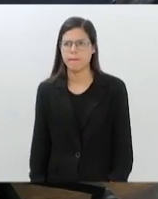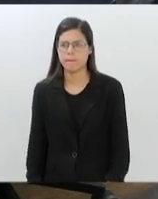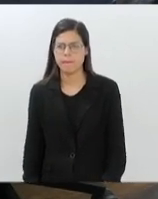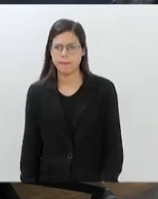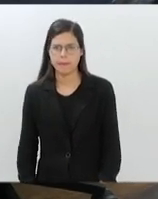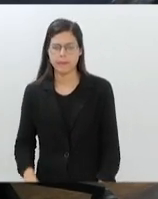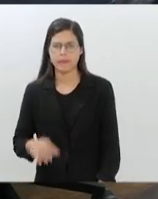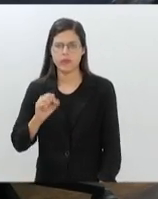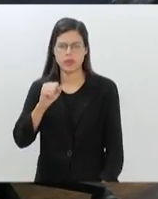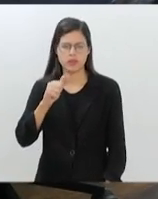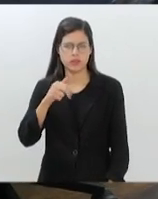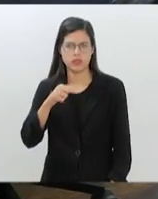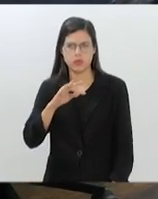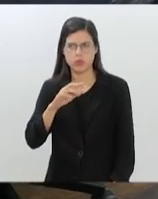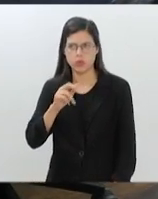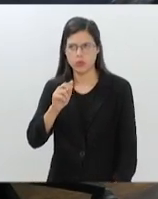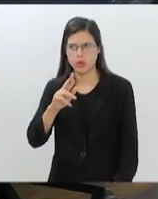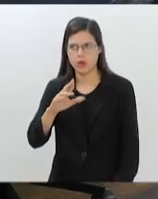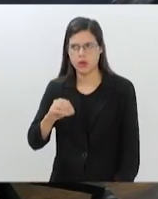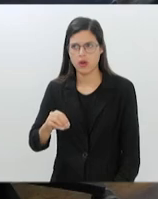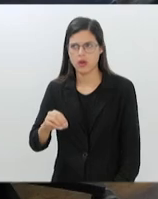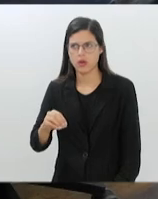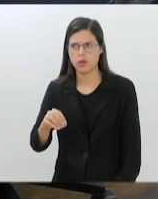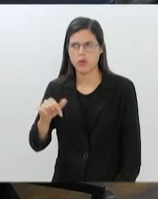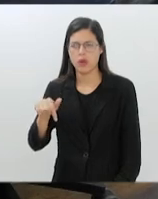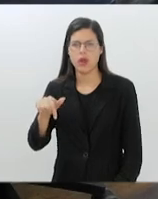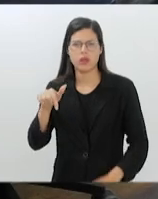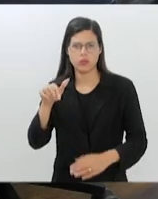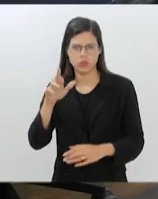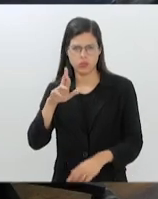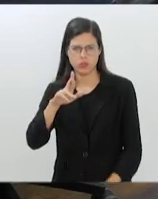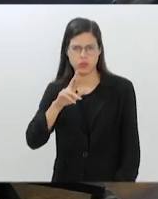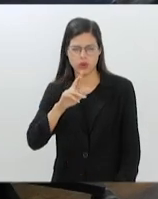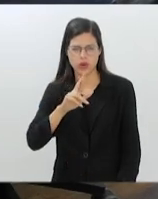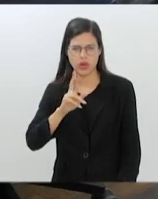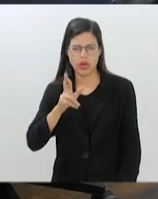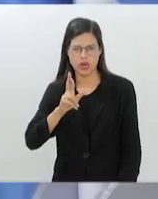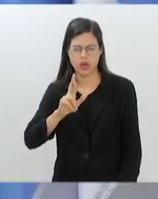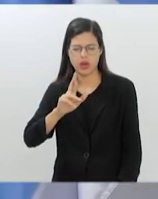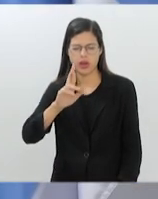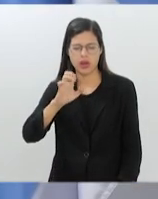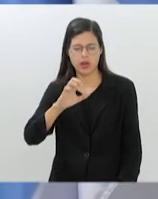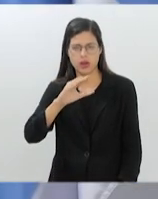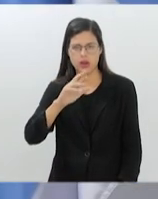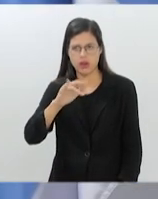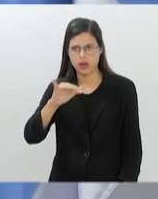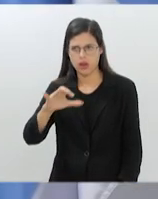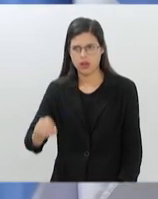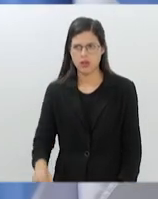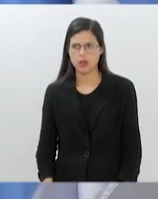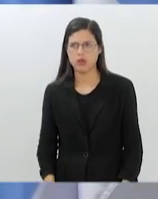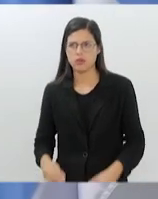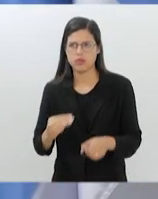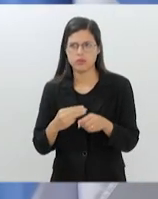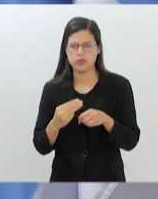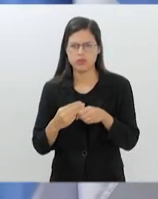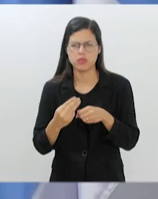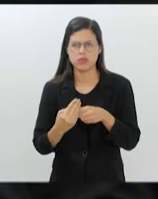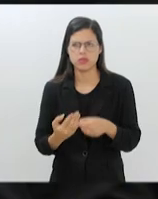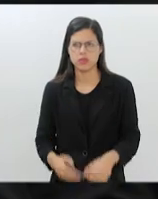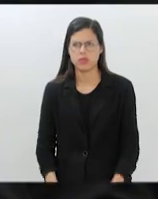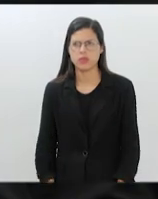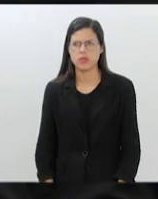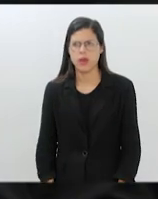Fátima é aquele do Recreio dos Bandeirante é a senhora falou que era pelos municípios que a não não então a